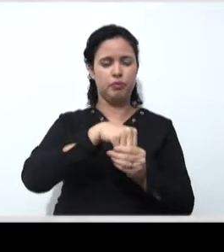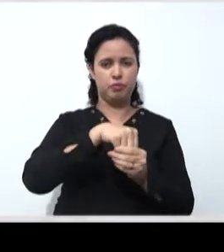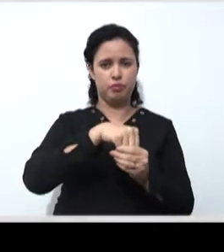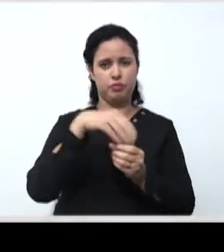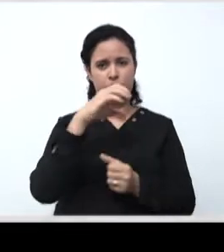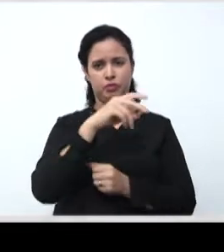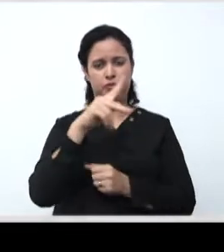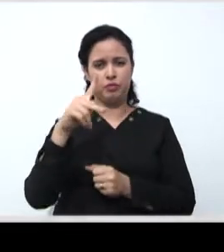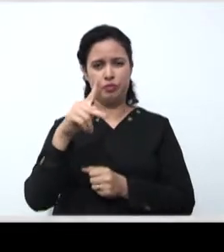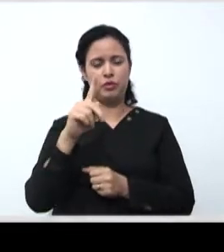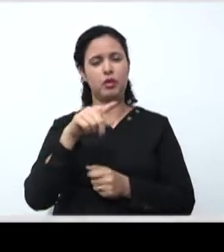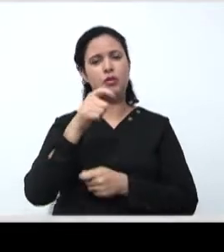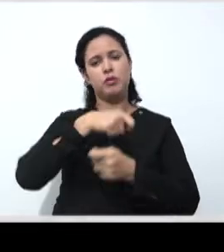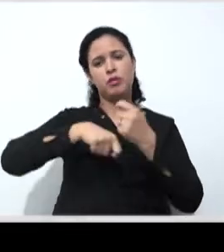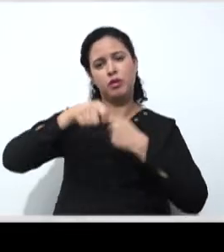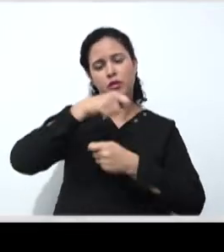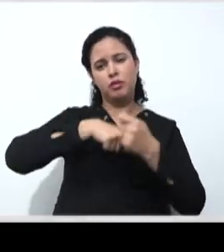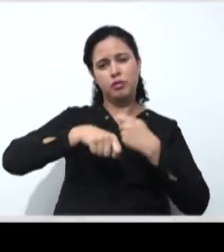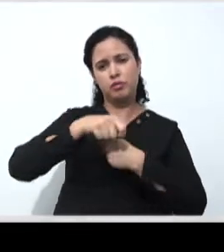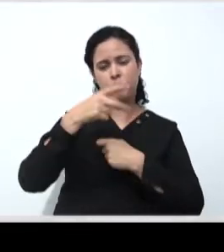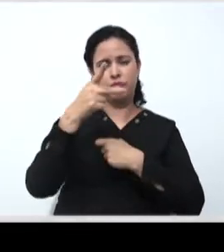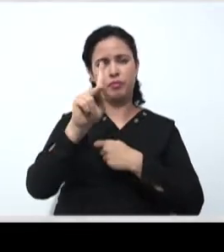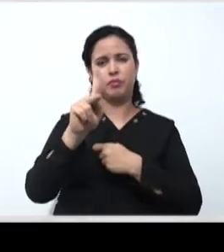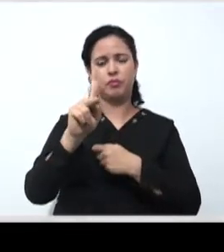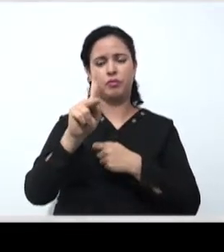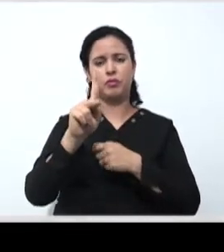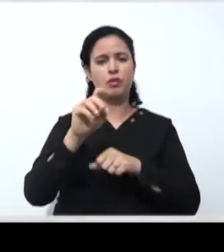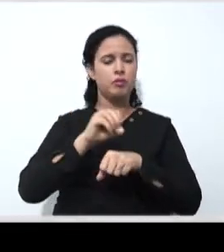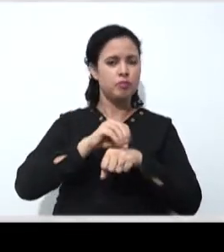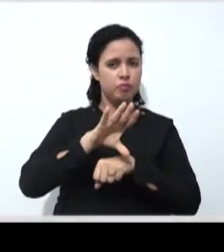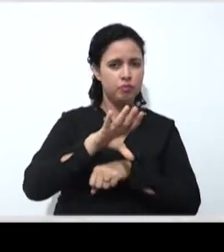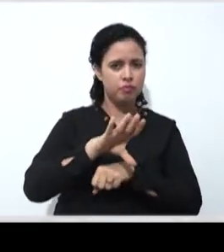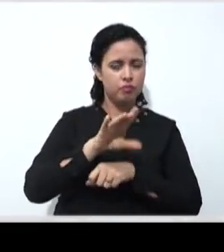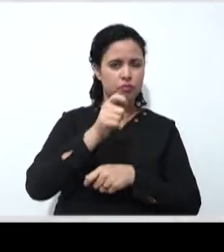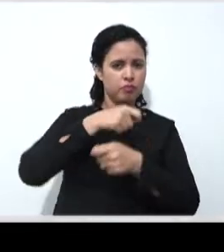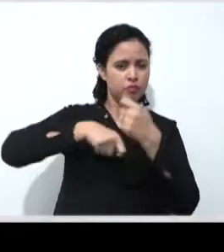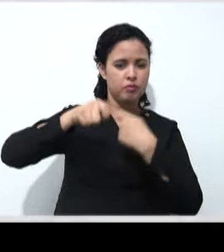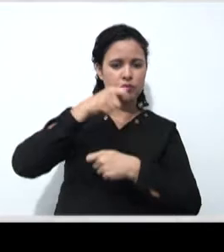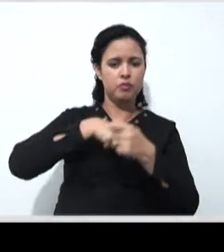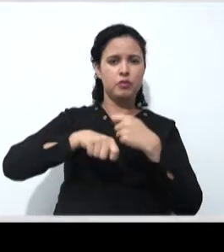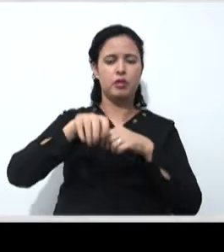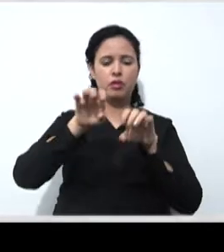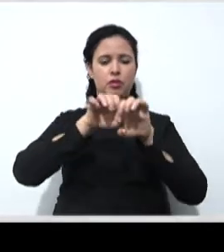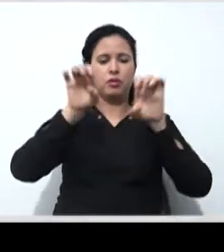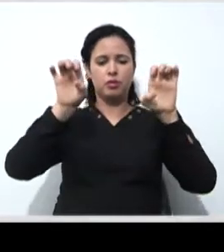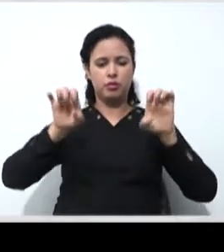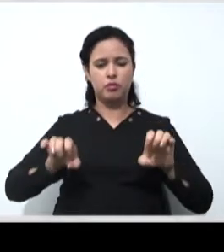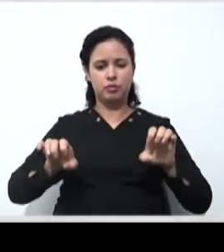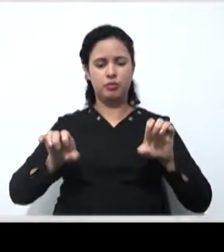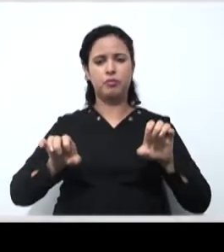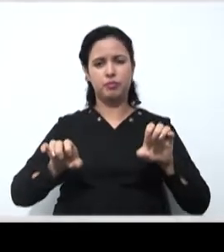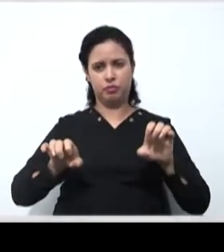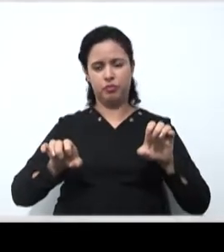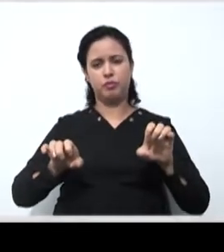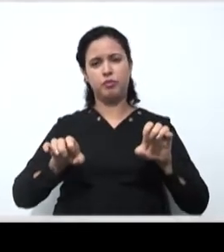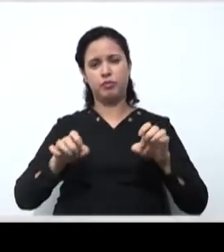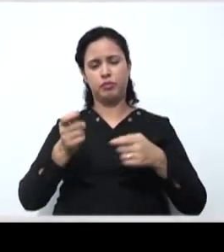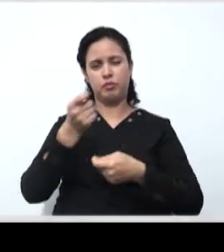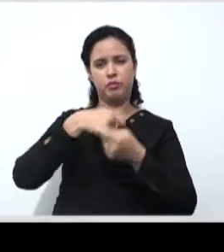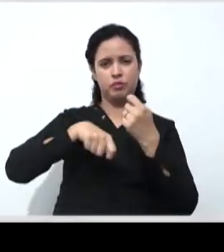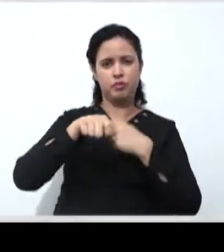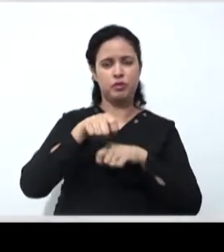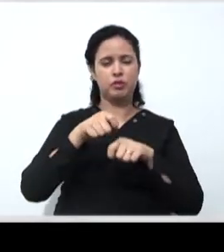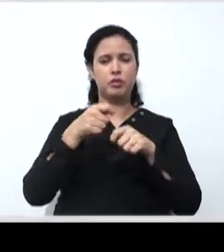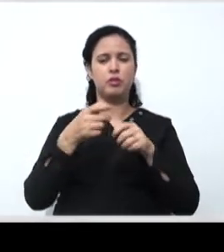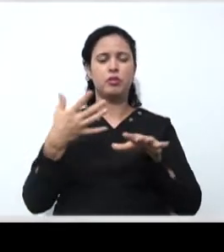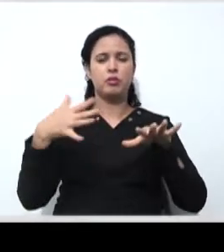no negócio de vocês, assessoria ao negócio, estrutura de negócio cooperativista e inclusão social. Os objetivos,